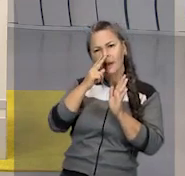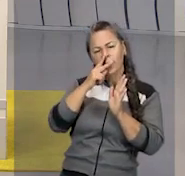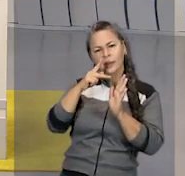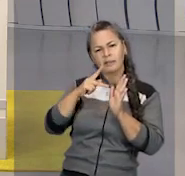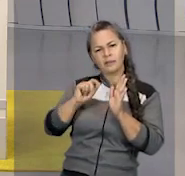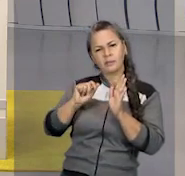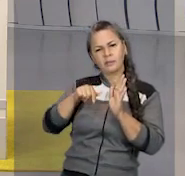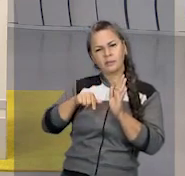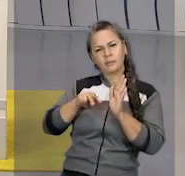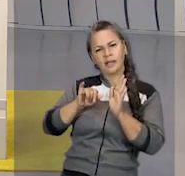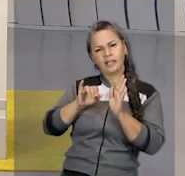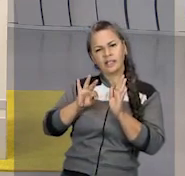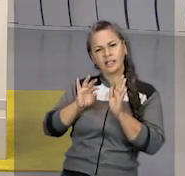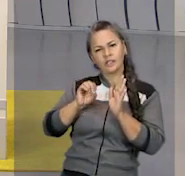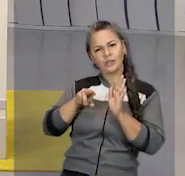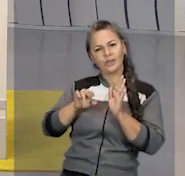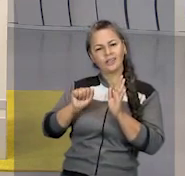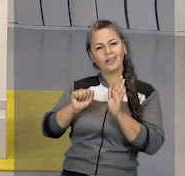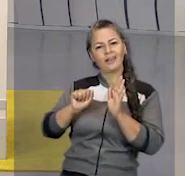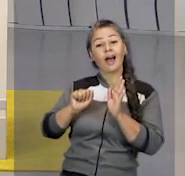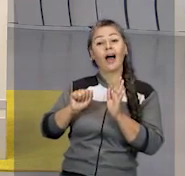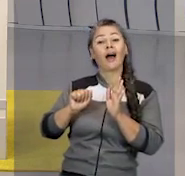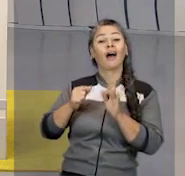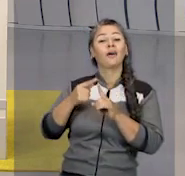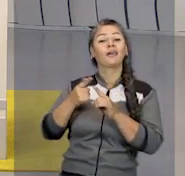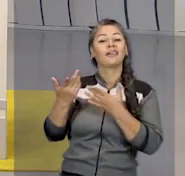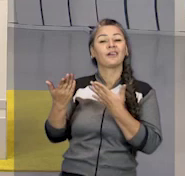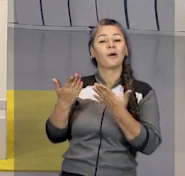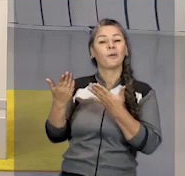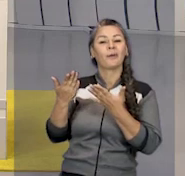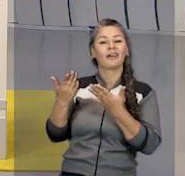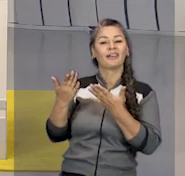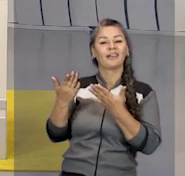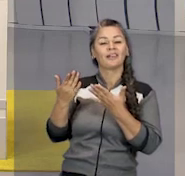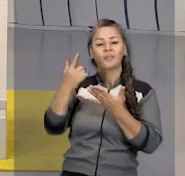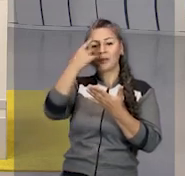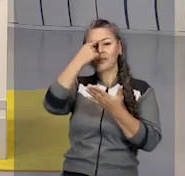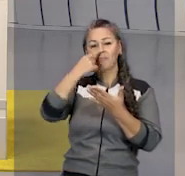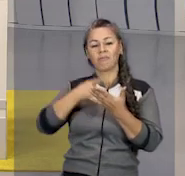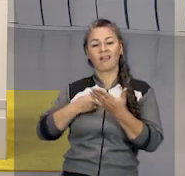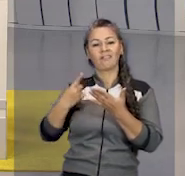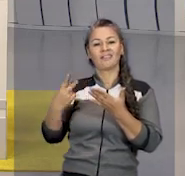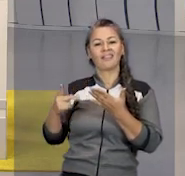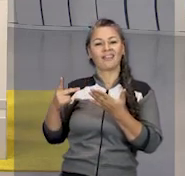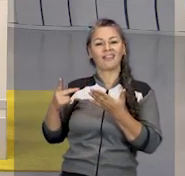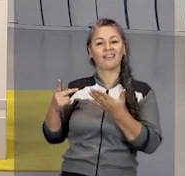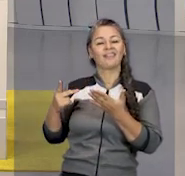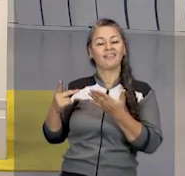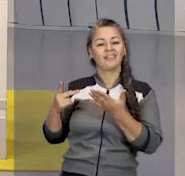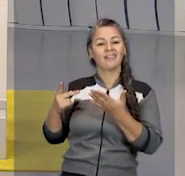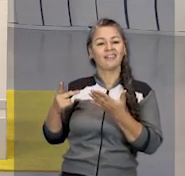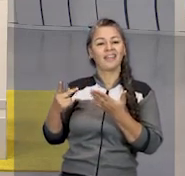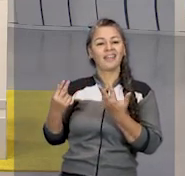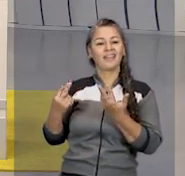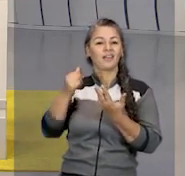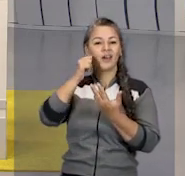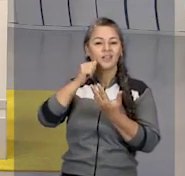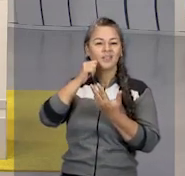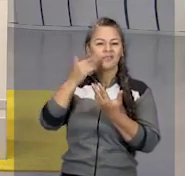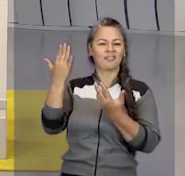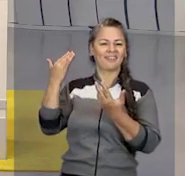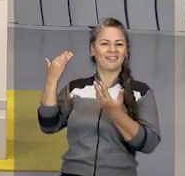ela se parece, se assemelha às paquitas. E aí, gente, aqui a gente vai observando uma coisa